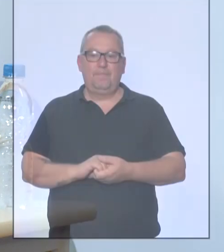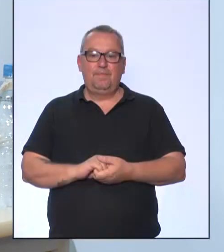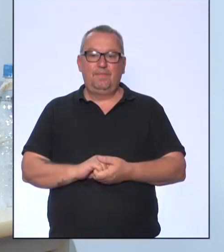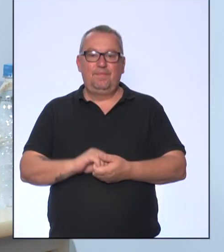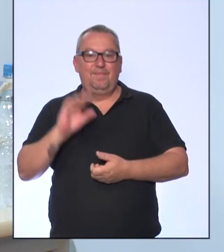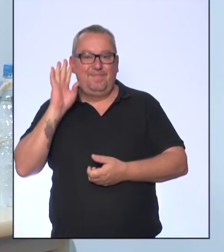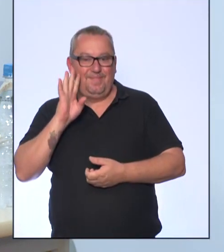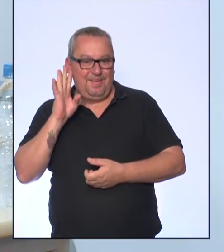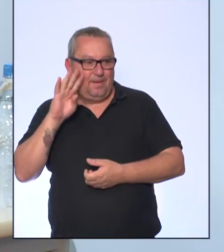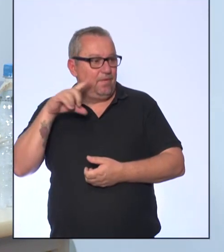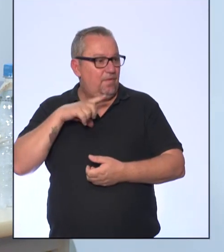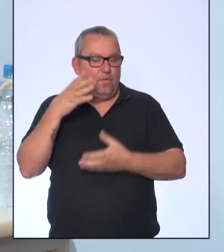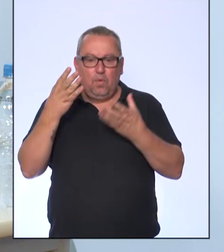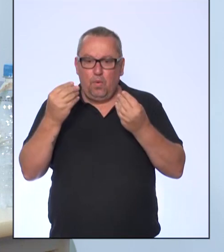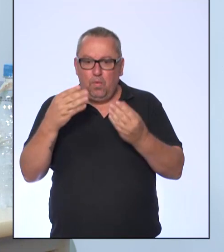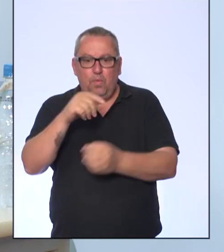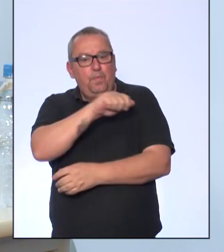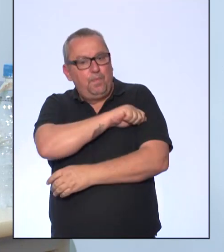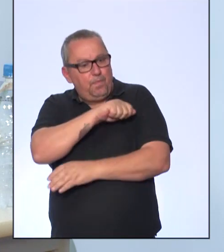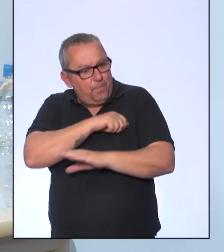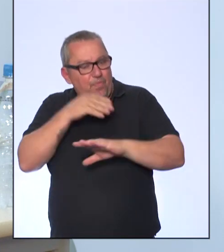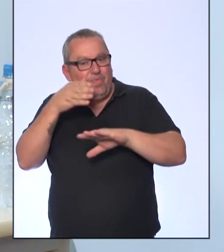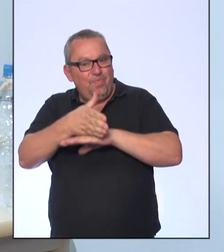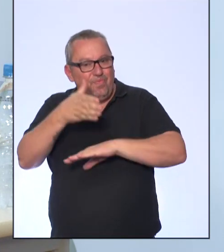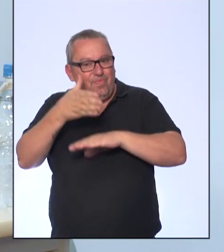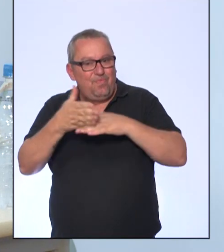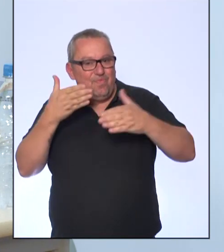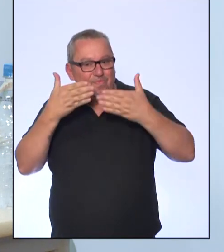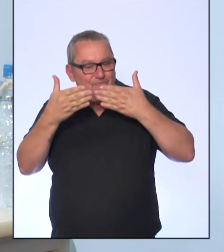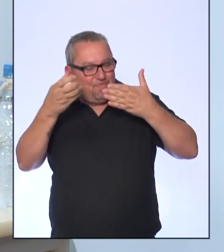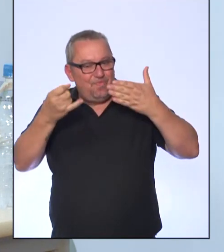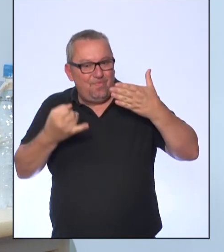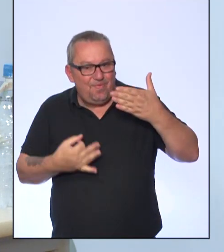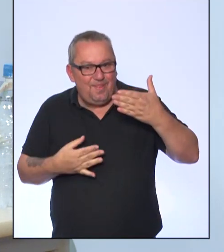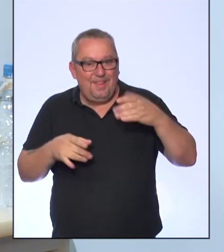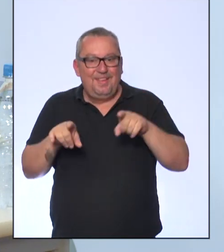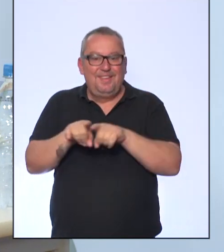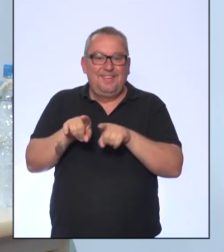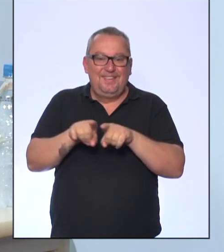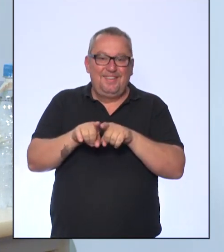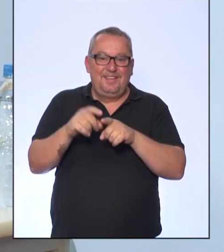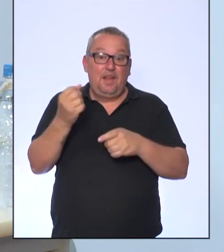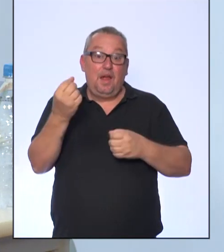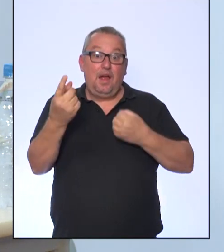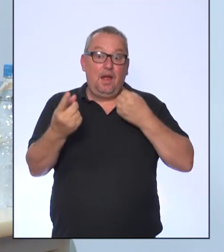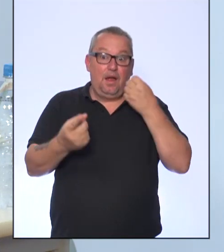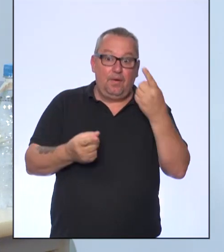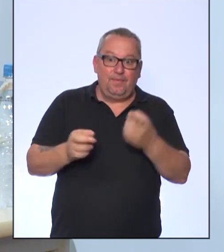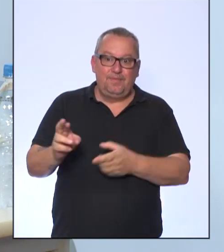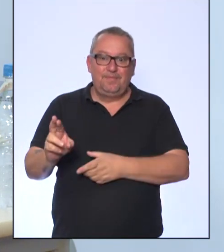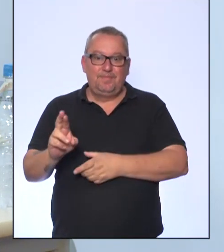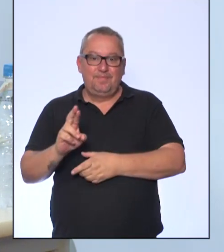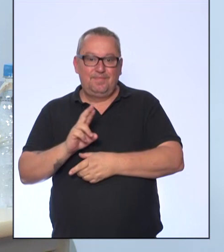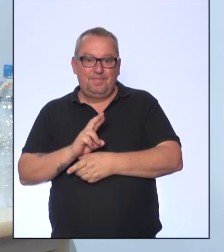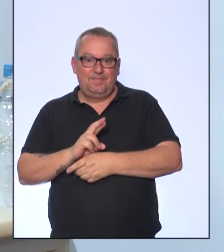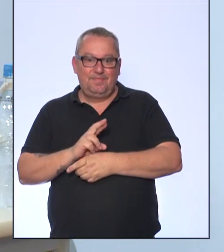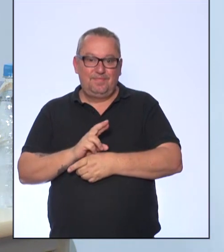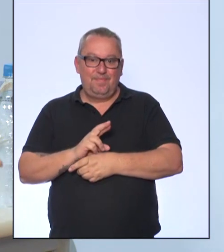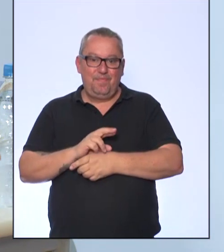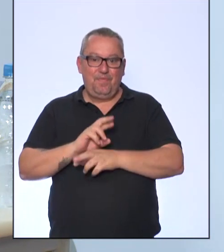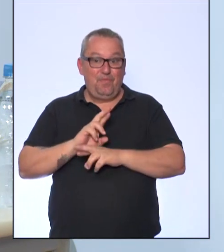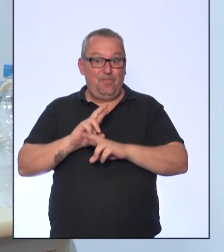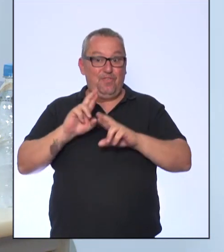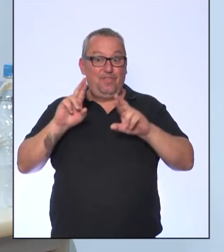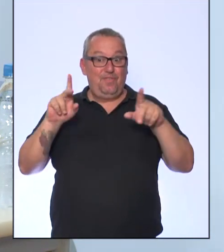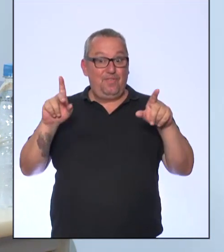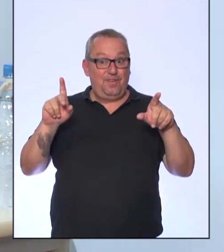Legal, nós tivemos bastante alunos interagindo e alguns responderam diferente